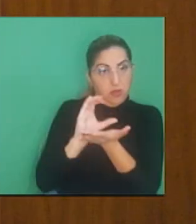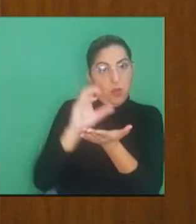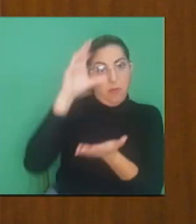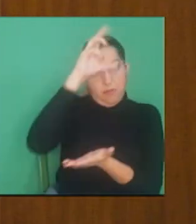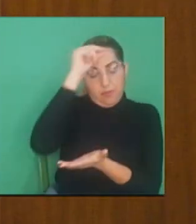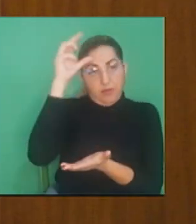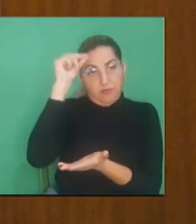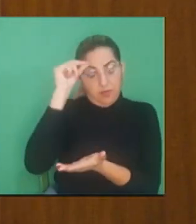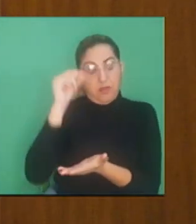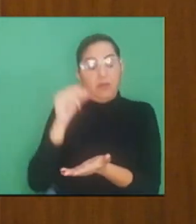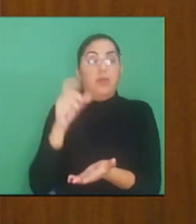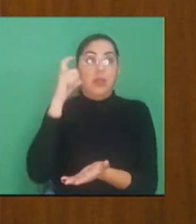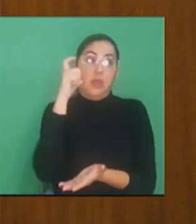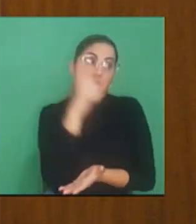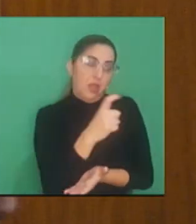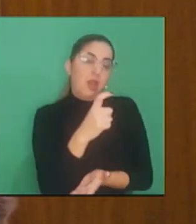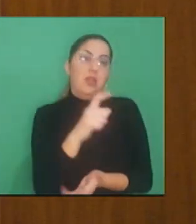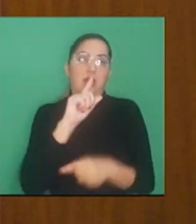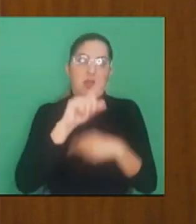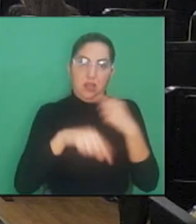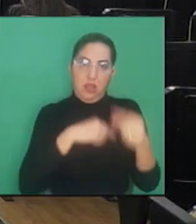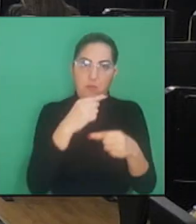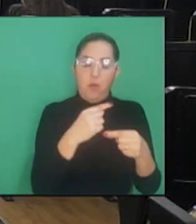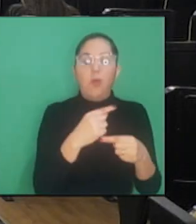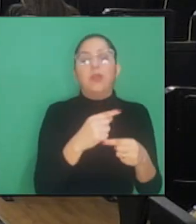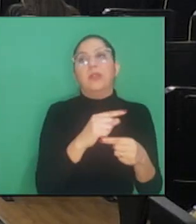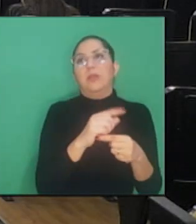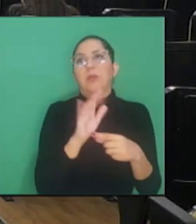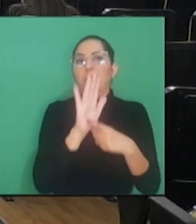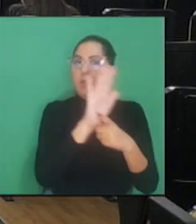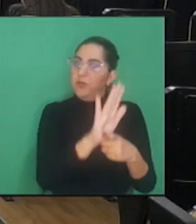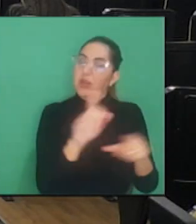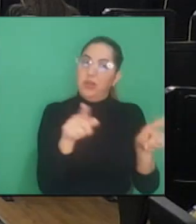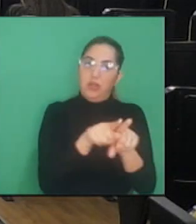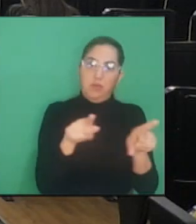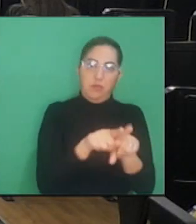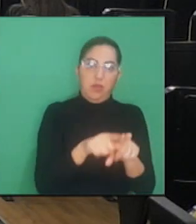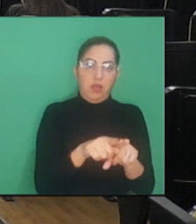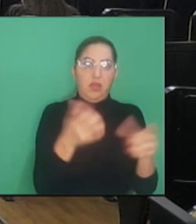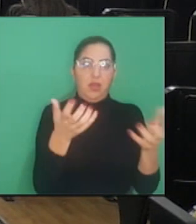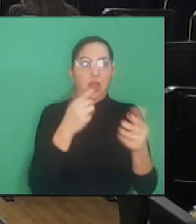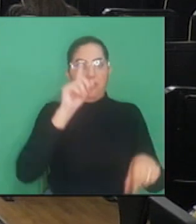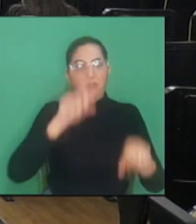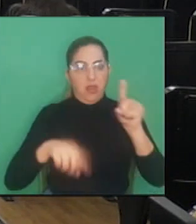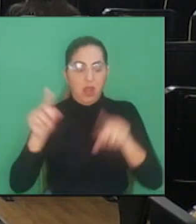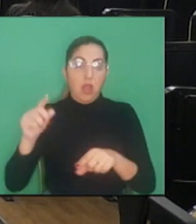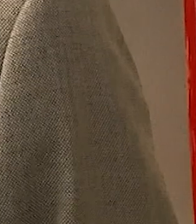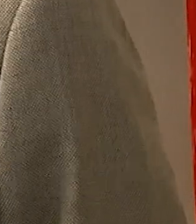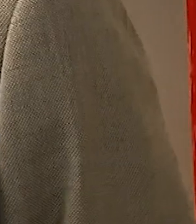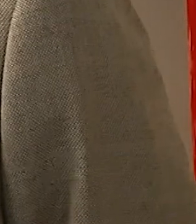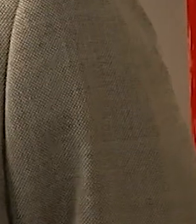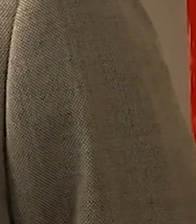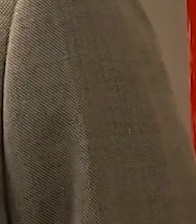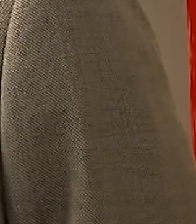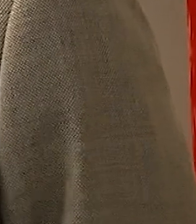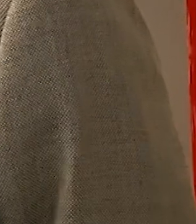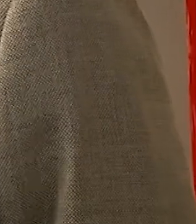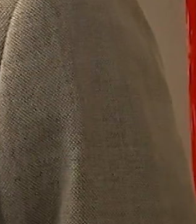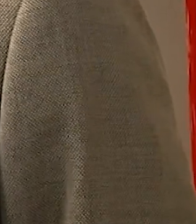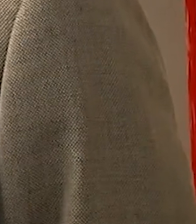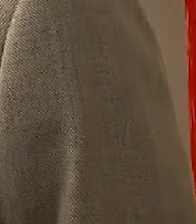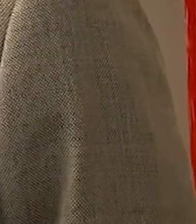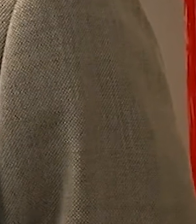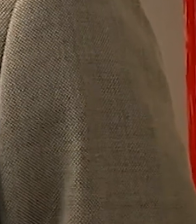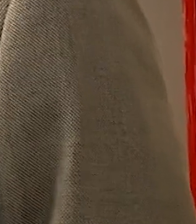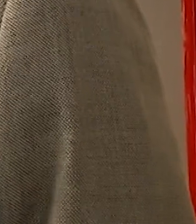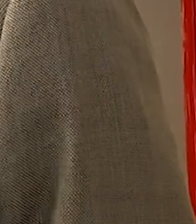Conselho gestor da supervisão de saúde da Vila reclamou da retirada de direitos na deliberação do Conselho gestor tem